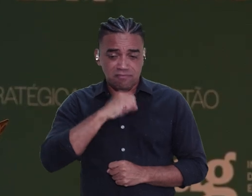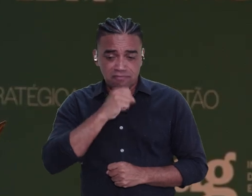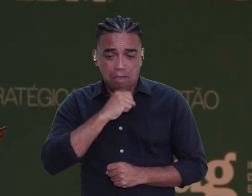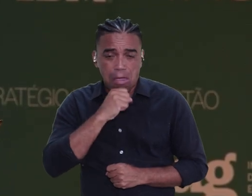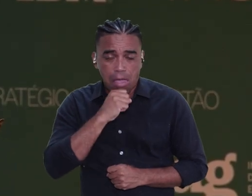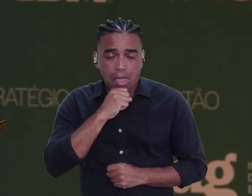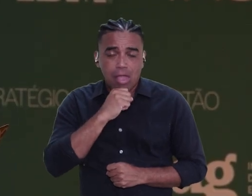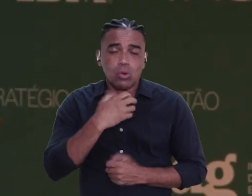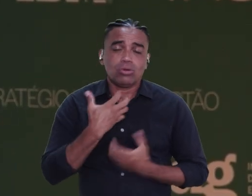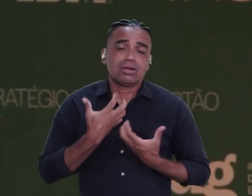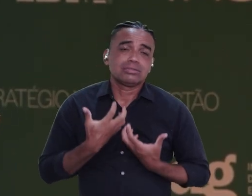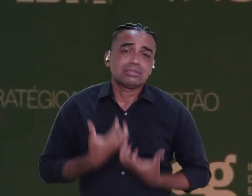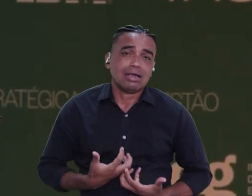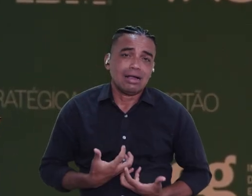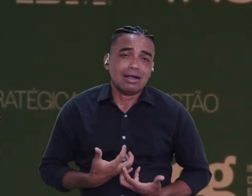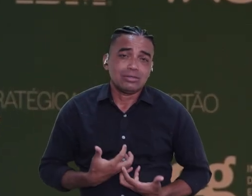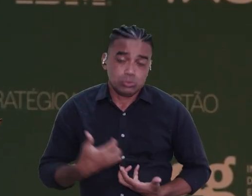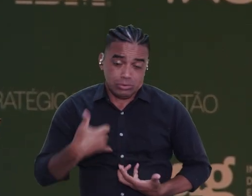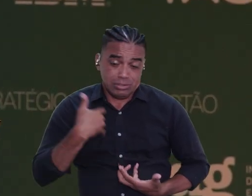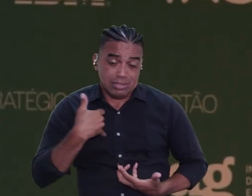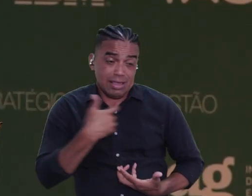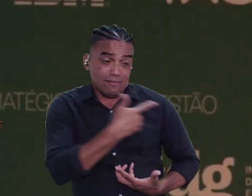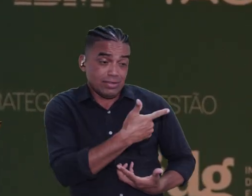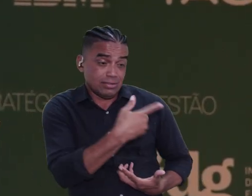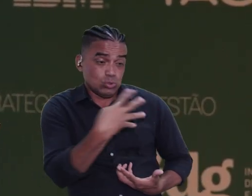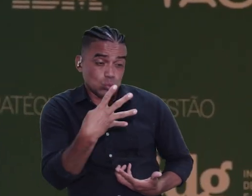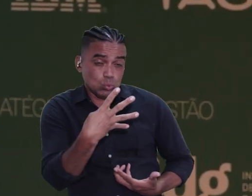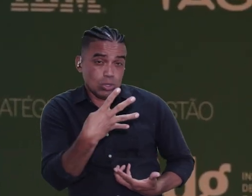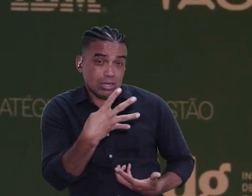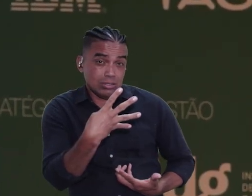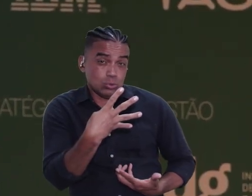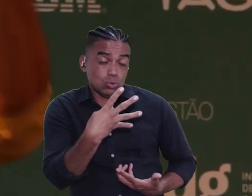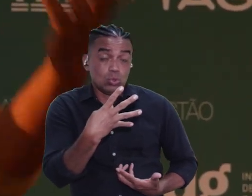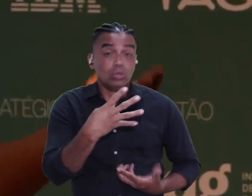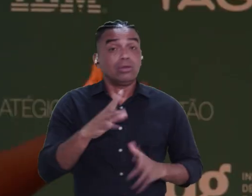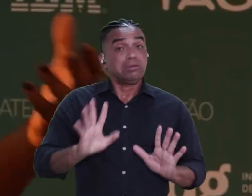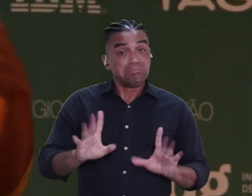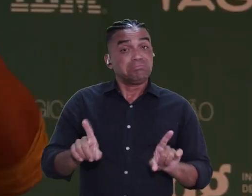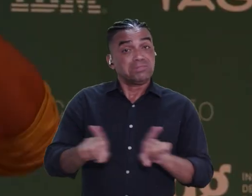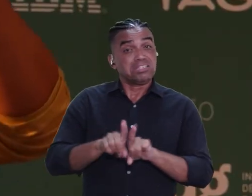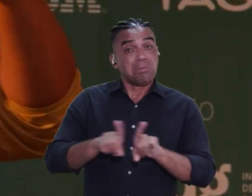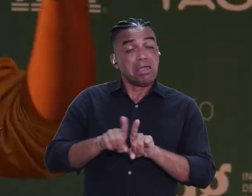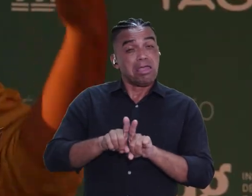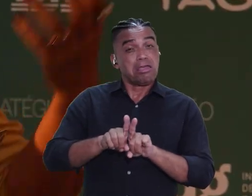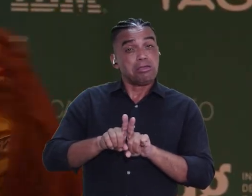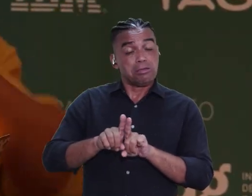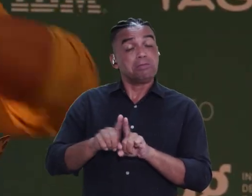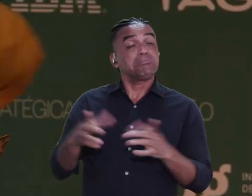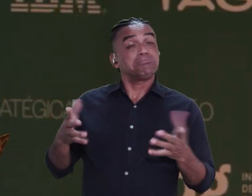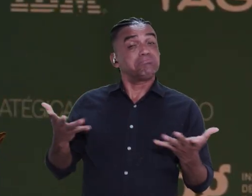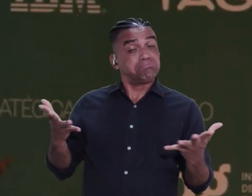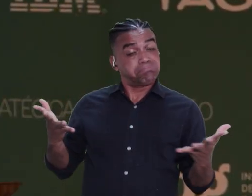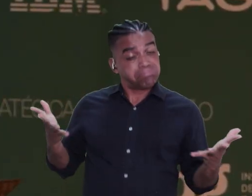velho e cansado aos 24, né? E absolutamente